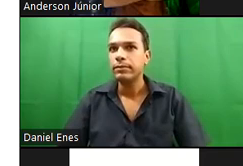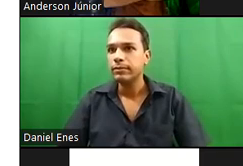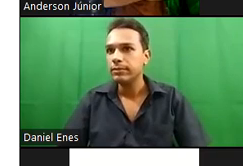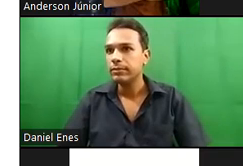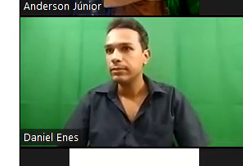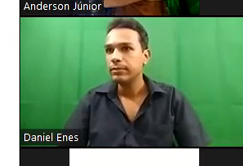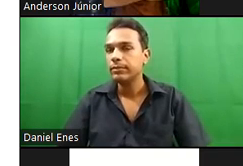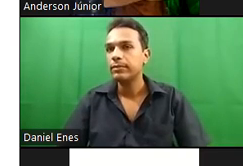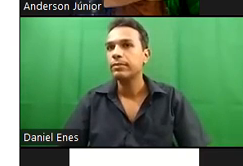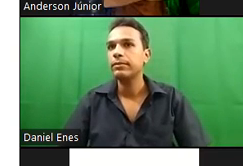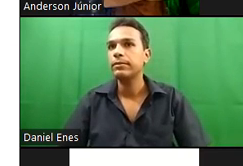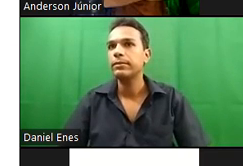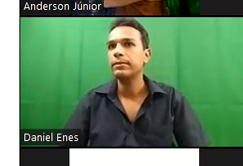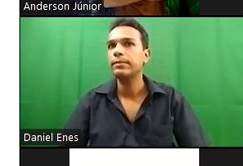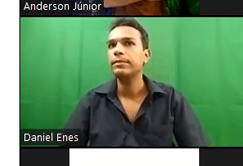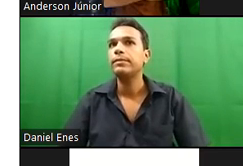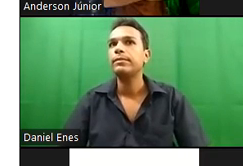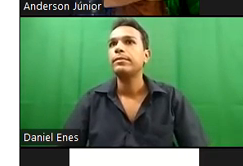agora, minha participação,